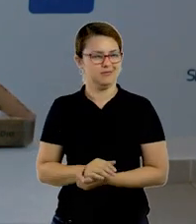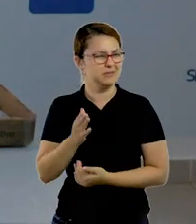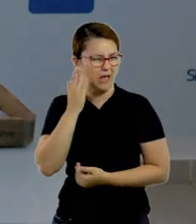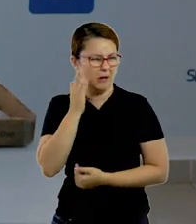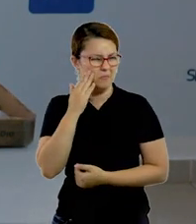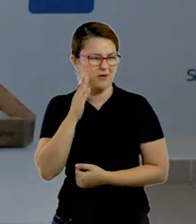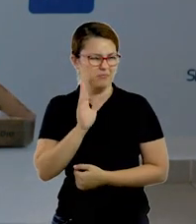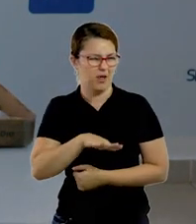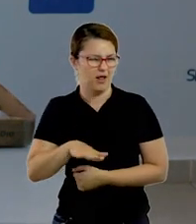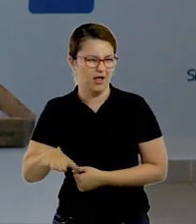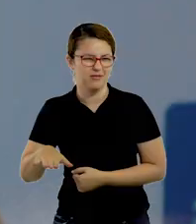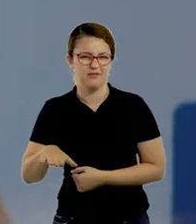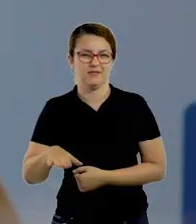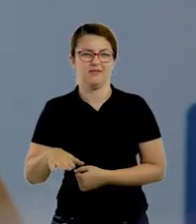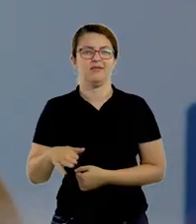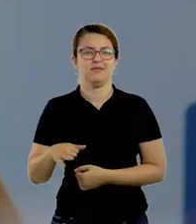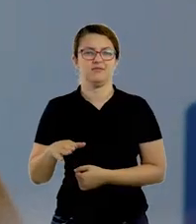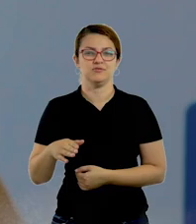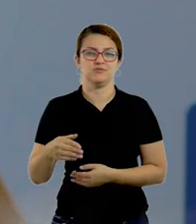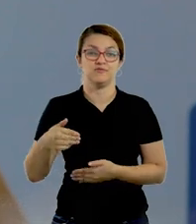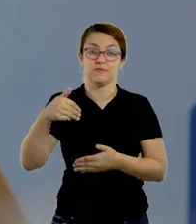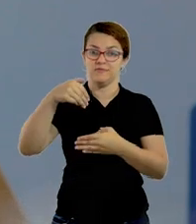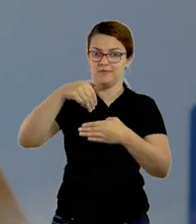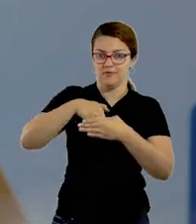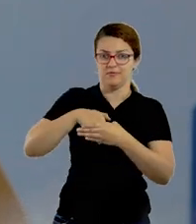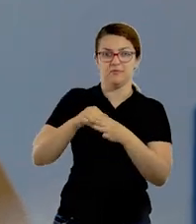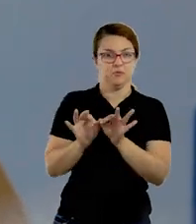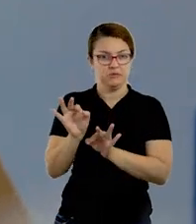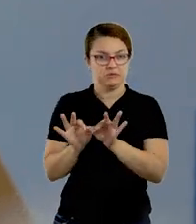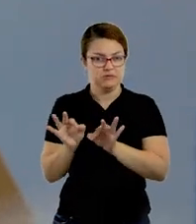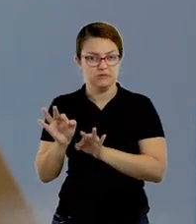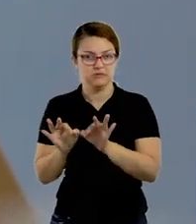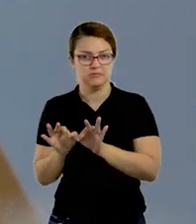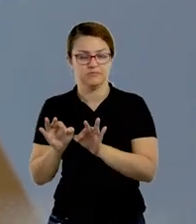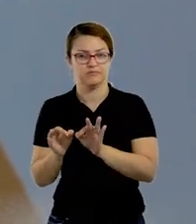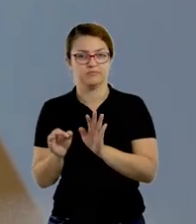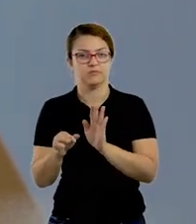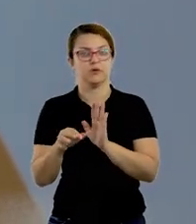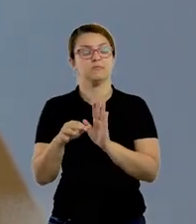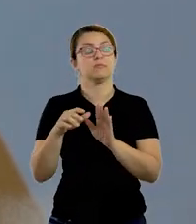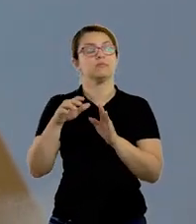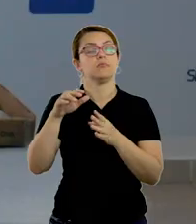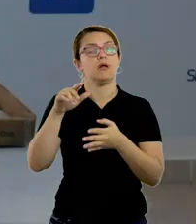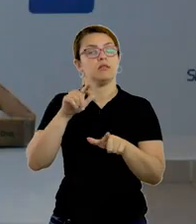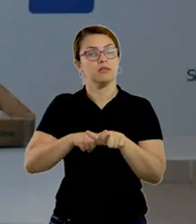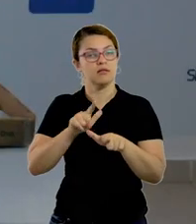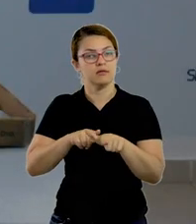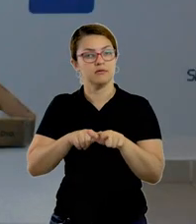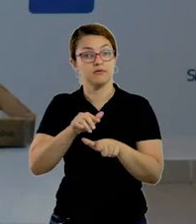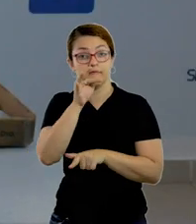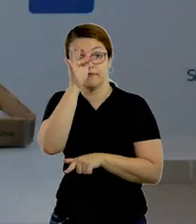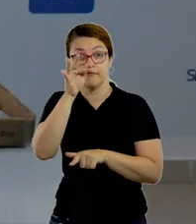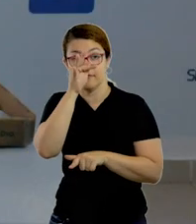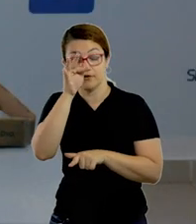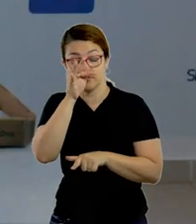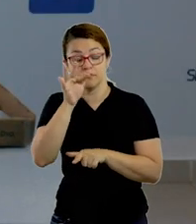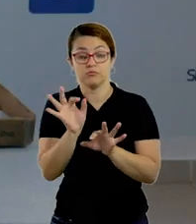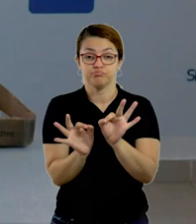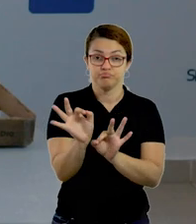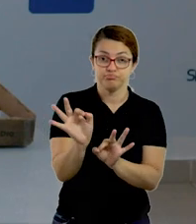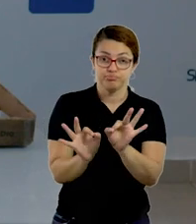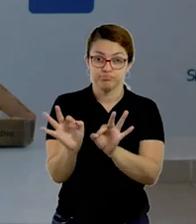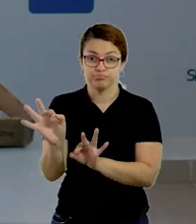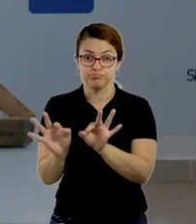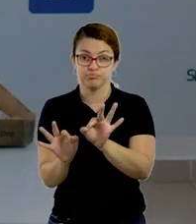a gente trabalha com bastante criança, já fica tudo prontinho os envelopes. Flor, as letrinhas já estão aqui. Ela vai colocar.